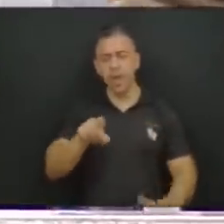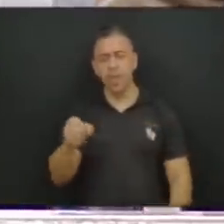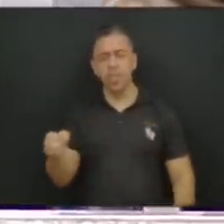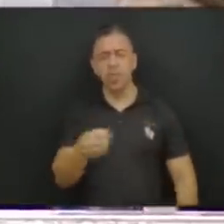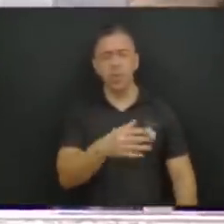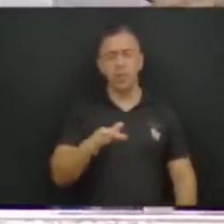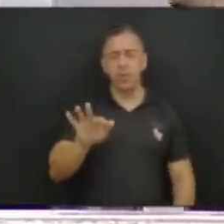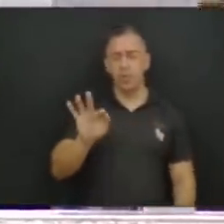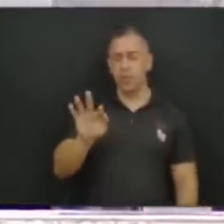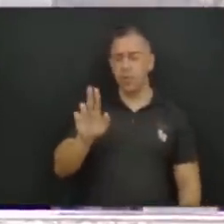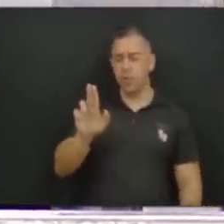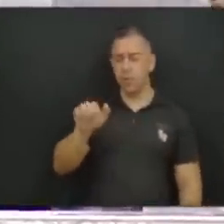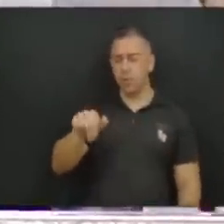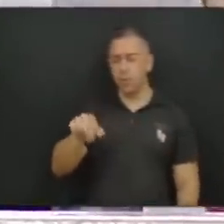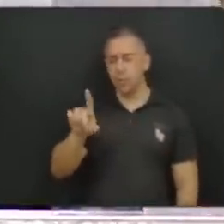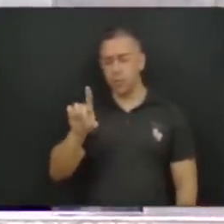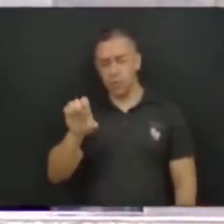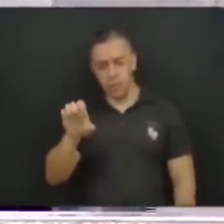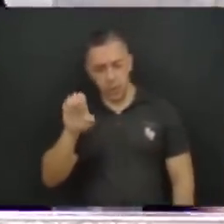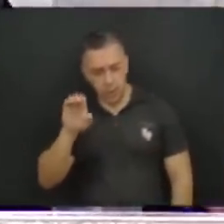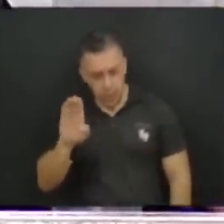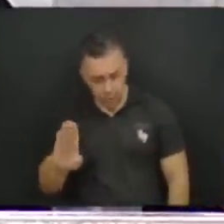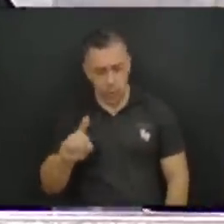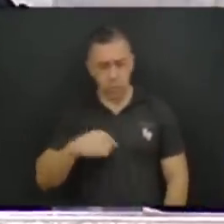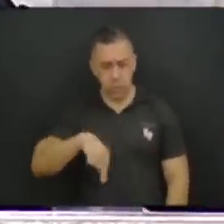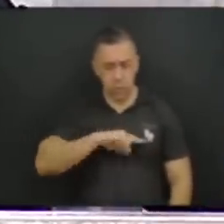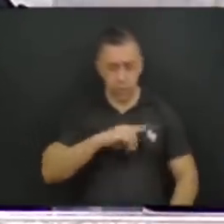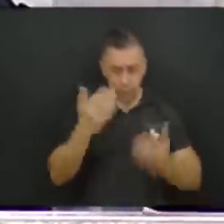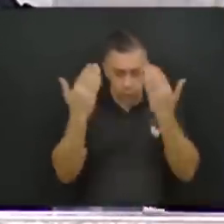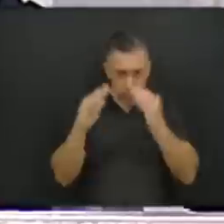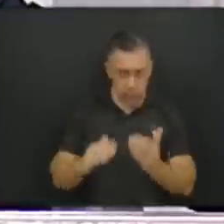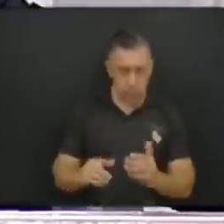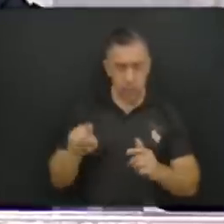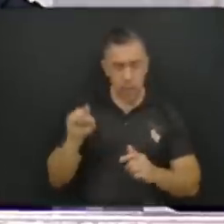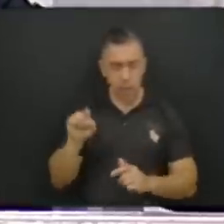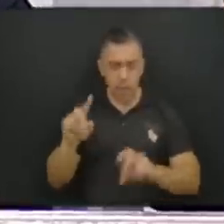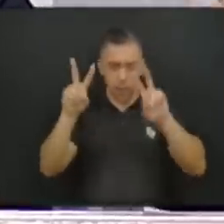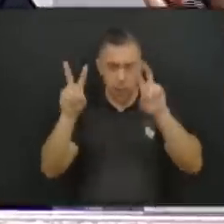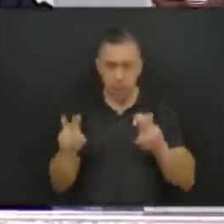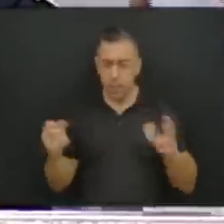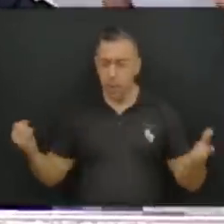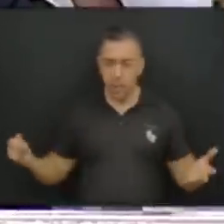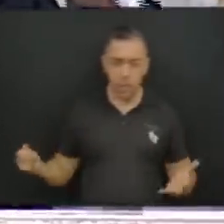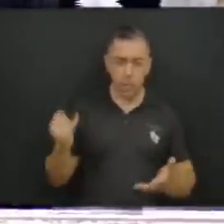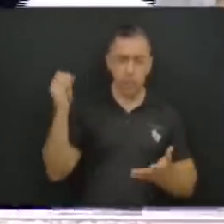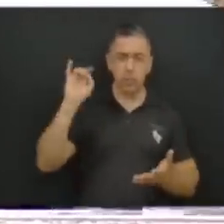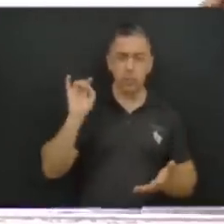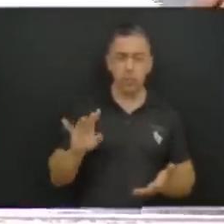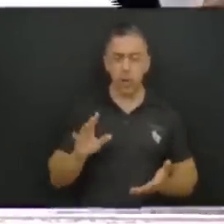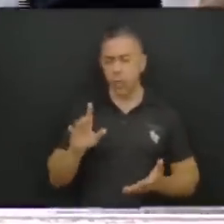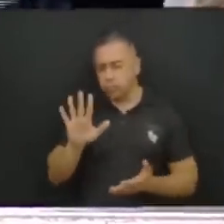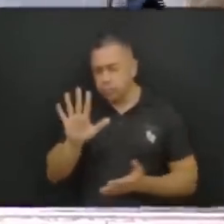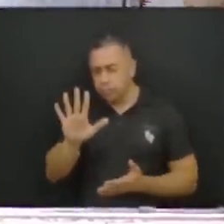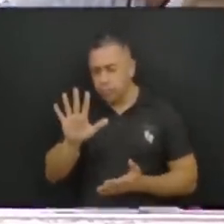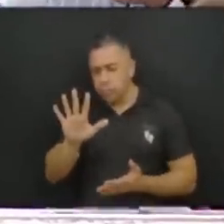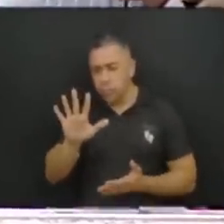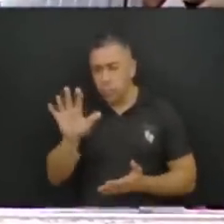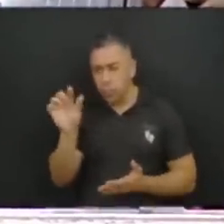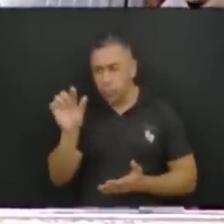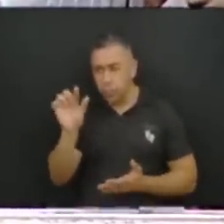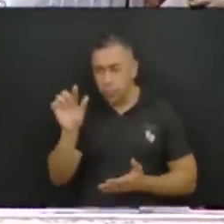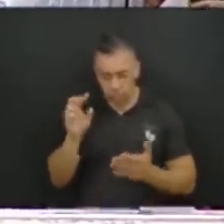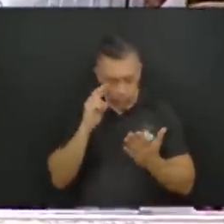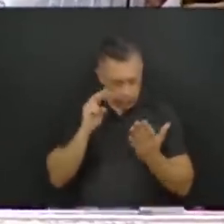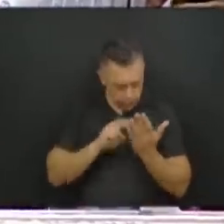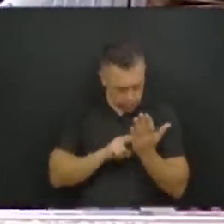fundeb que a ver nessa casa deverá apreciar e um tema da maior relevância apenas de chover uma coisa aqui se não